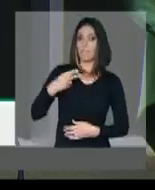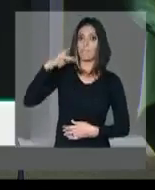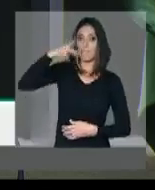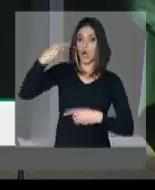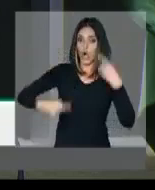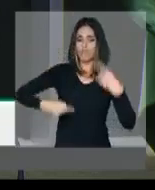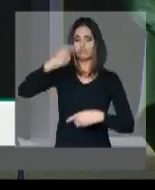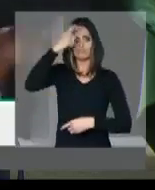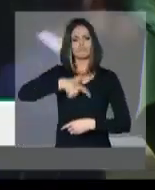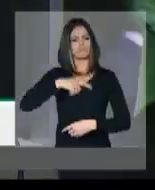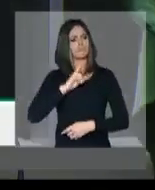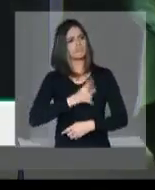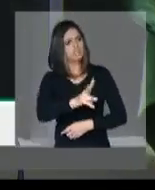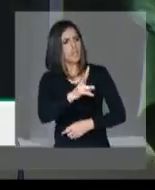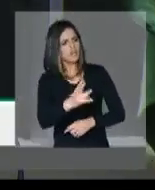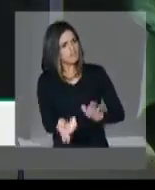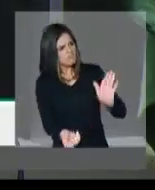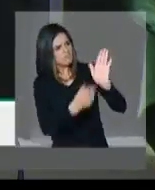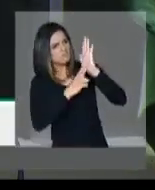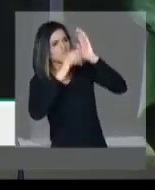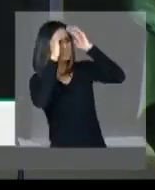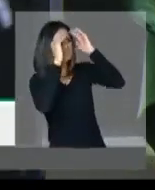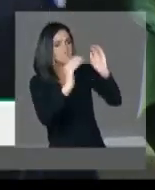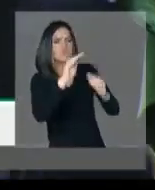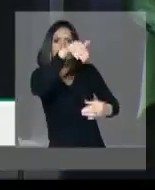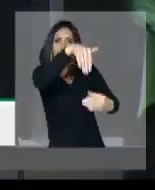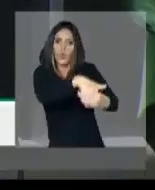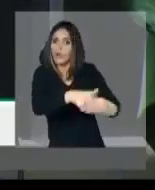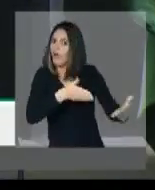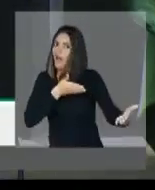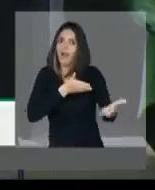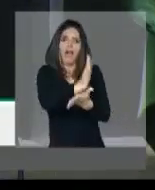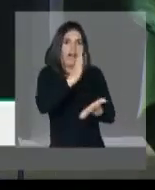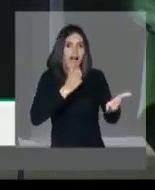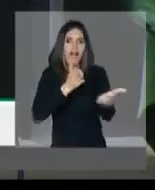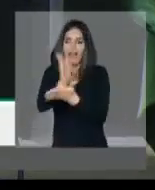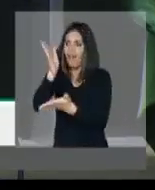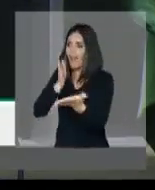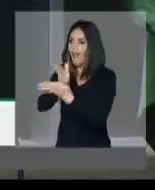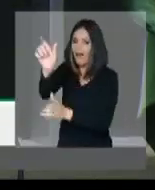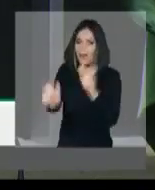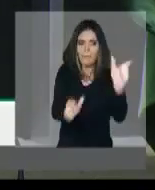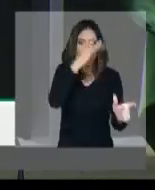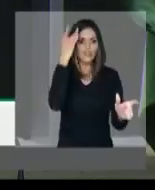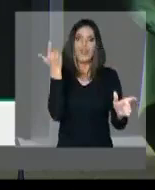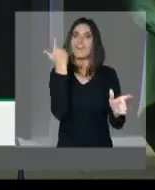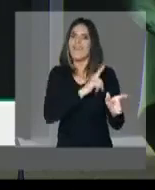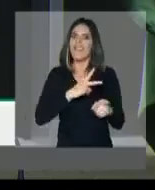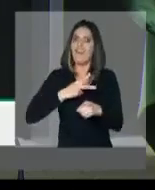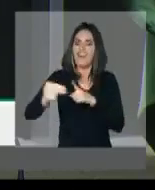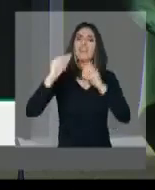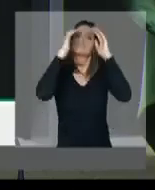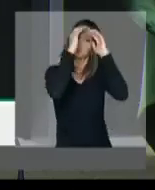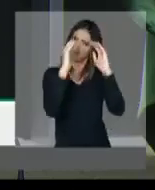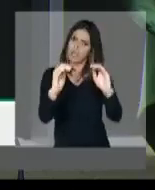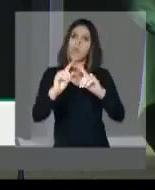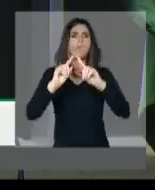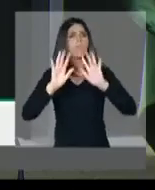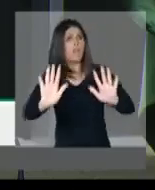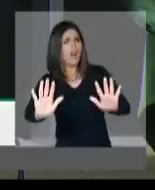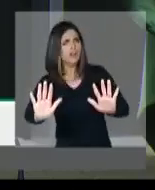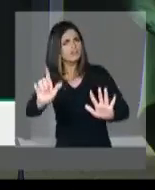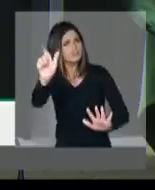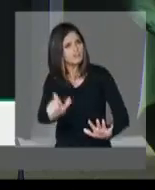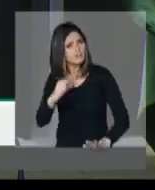reconheci a vitória das urnas e respeitei os vitoriosos. Mas é preciso que o presidente Bolsonaro se dê o